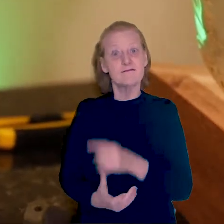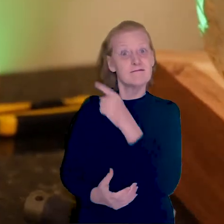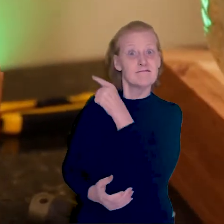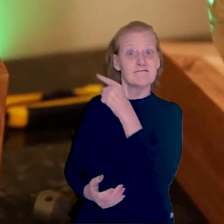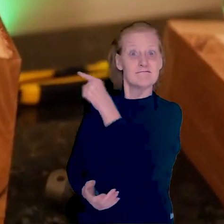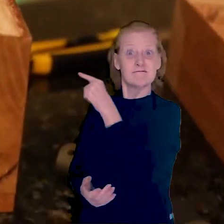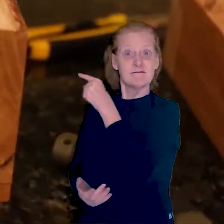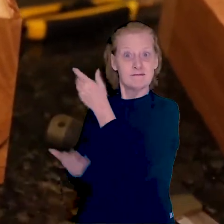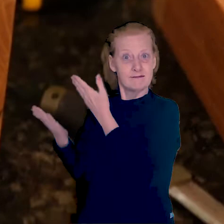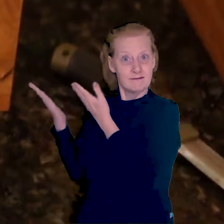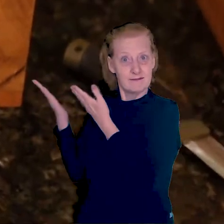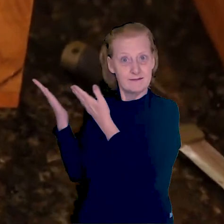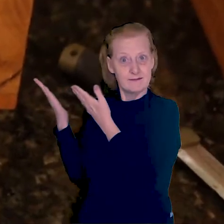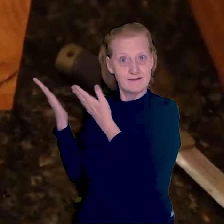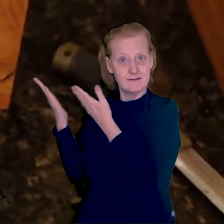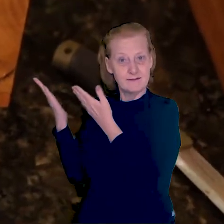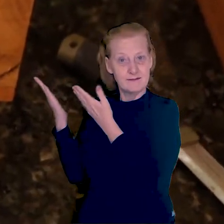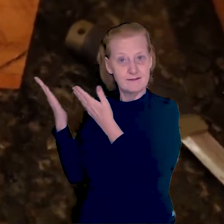Vamos colocar aqui.